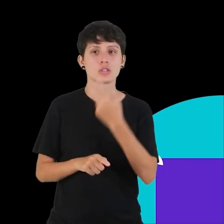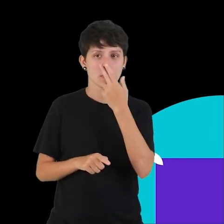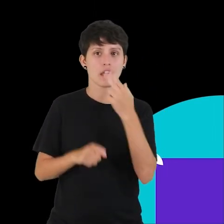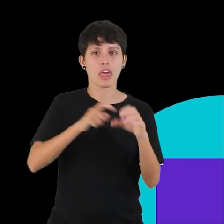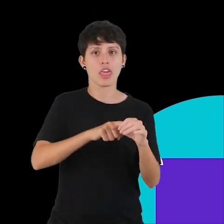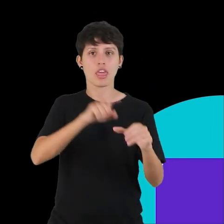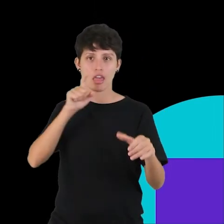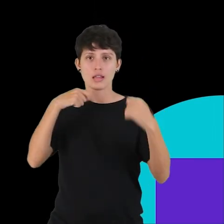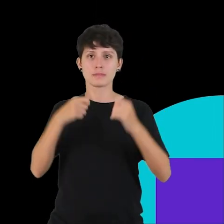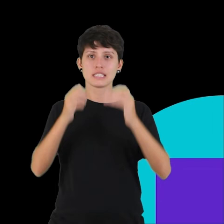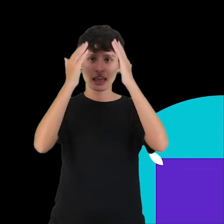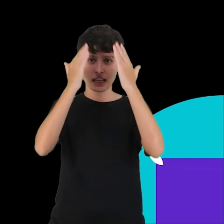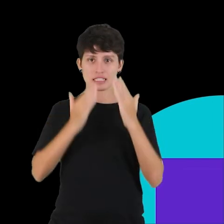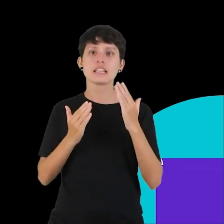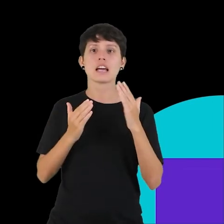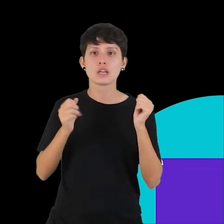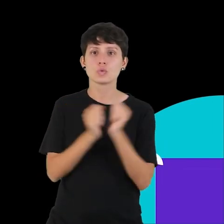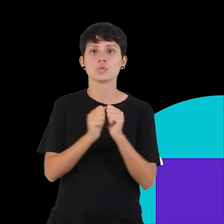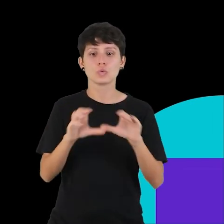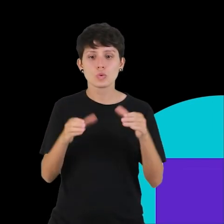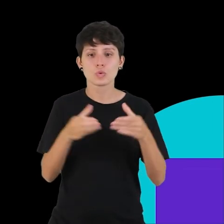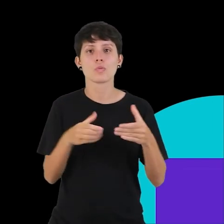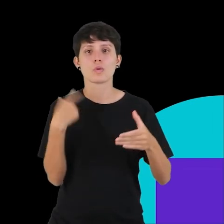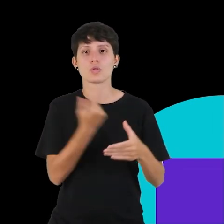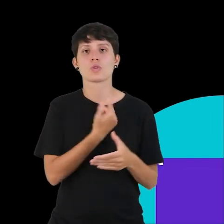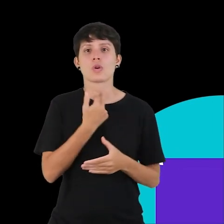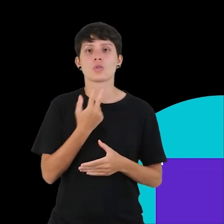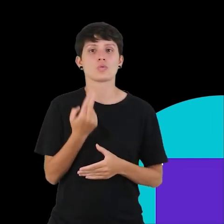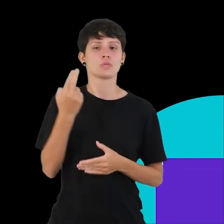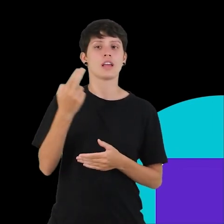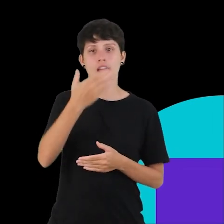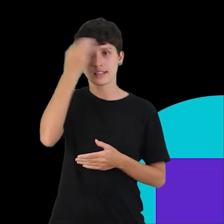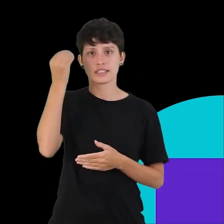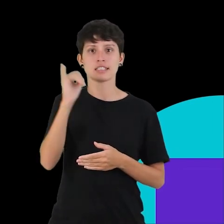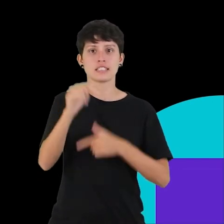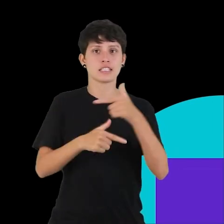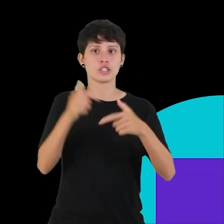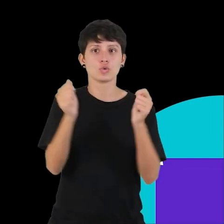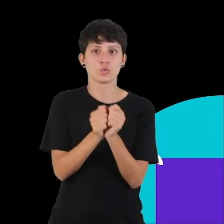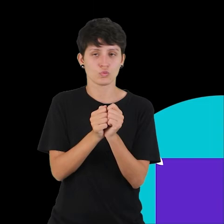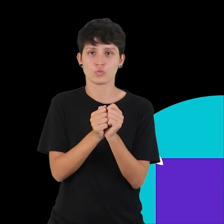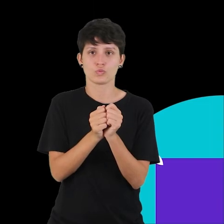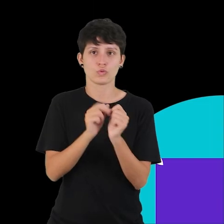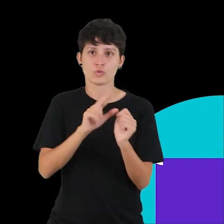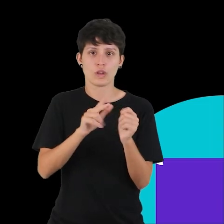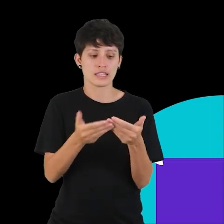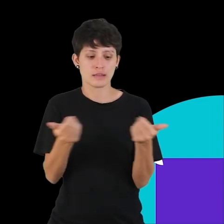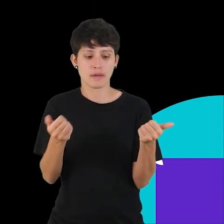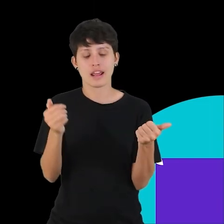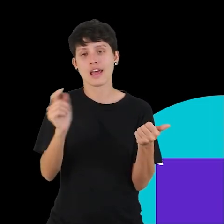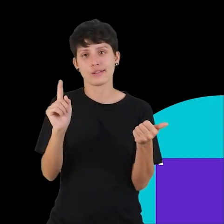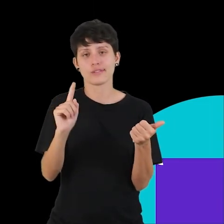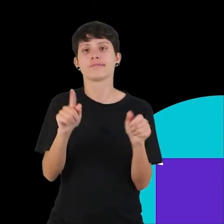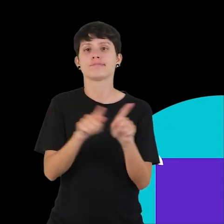muito interessante de entender, porque às vezes a gente quer consertar um sistema que a função dele em si é ruim. Então, na verdade, mesmo se a gente